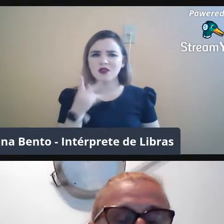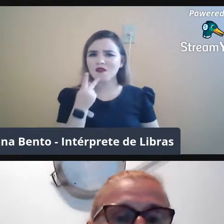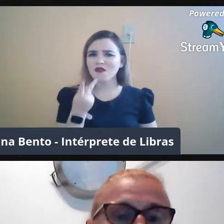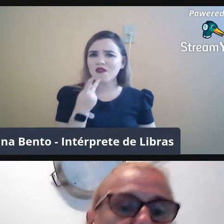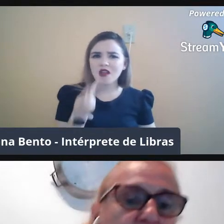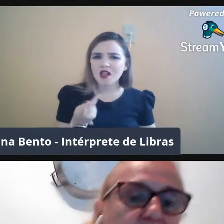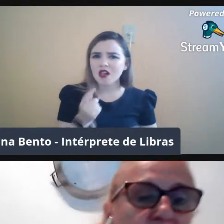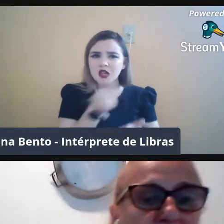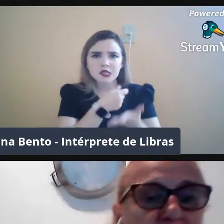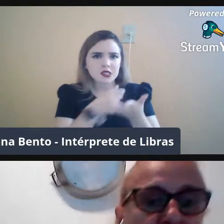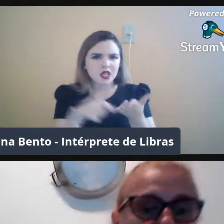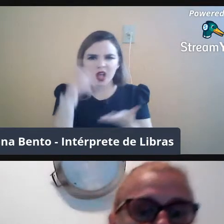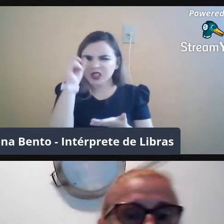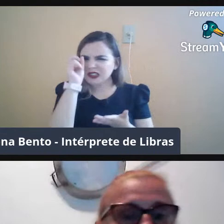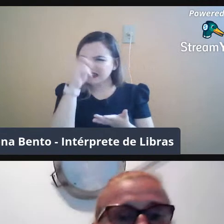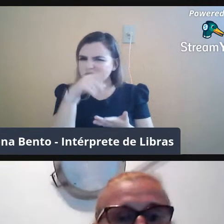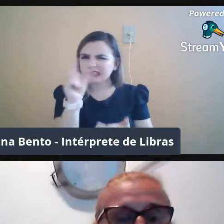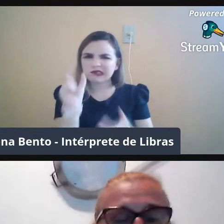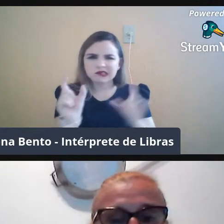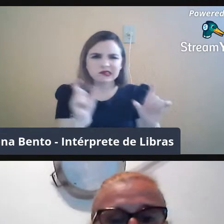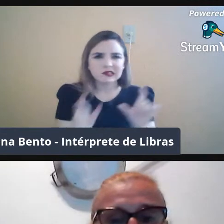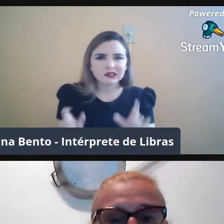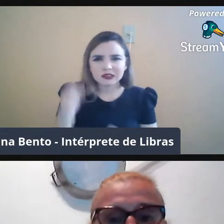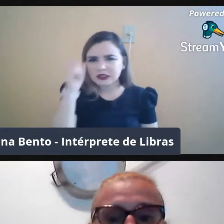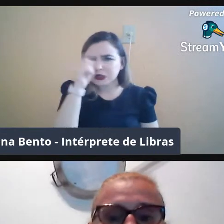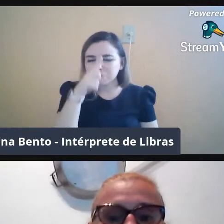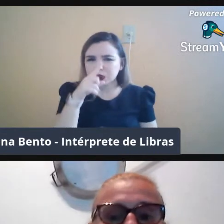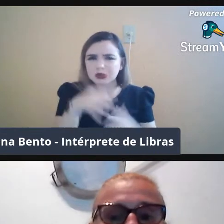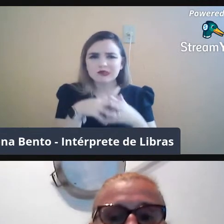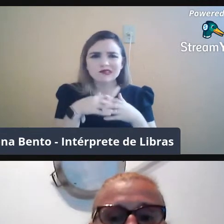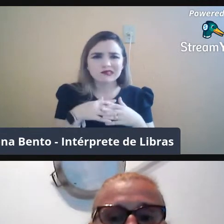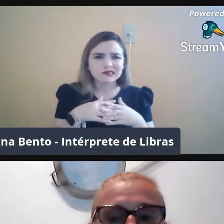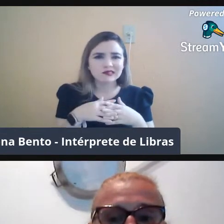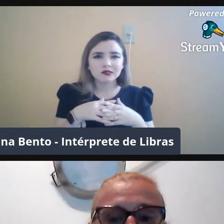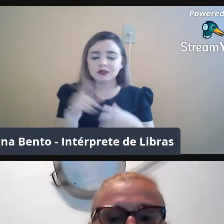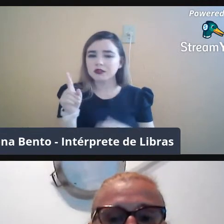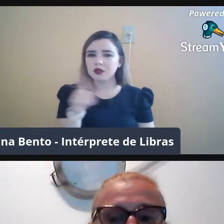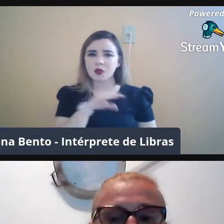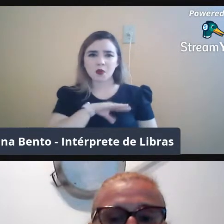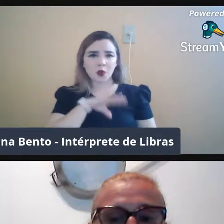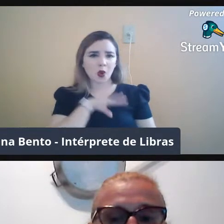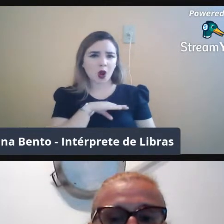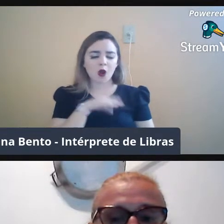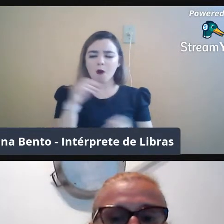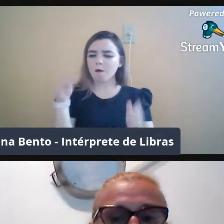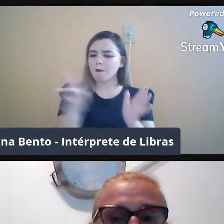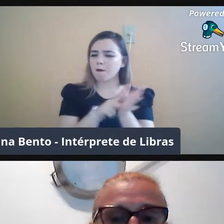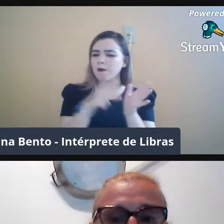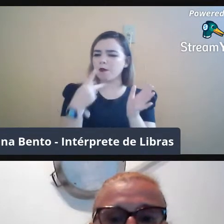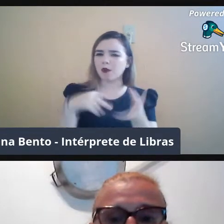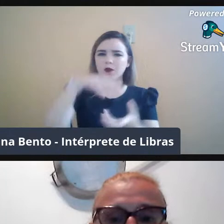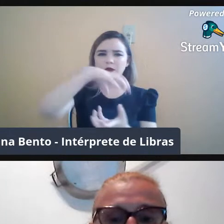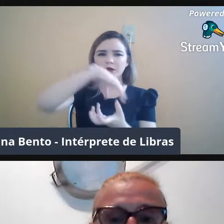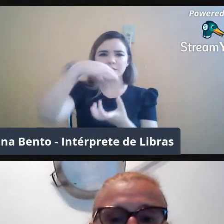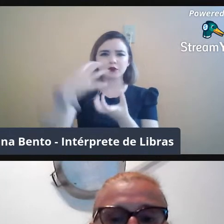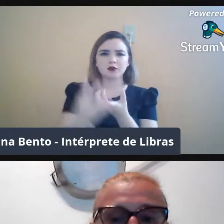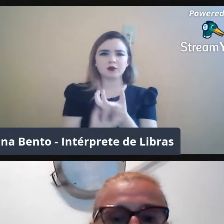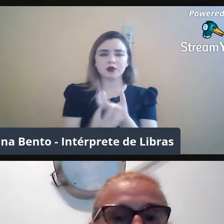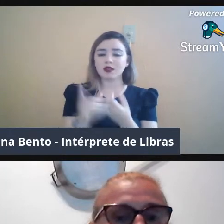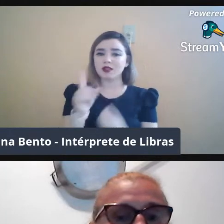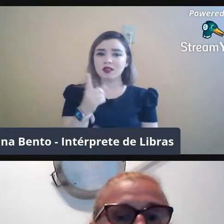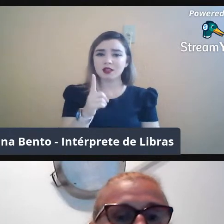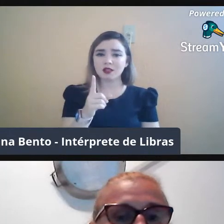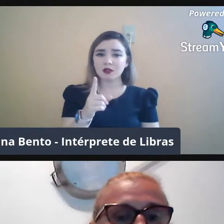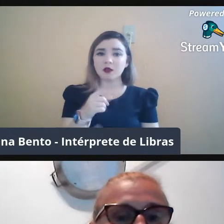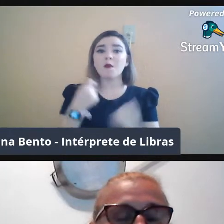escrever difícil, vamos dizer assim, não é só usar o vocabulário próprio da ecologia. É saber do que você está